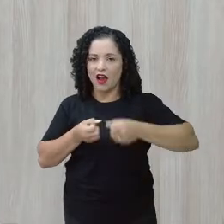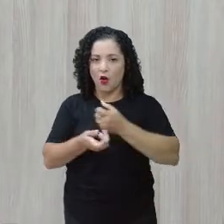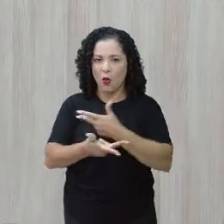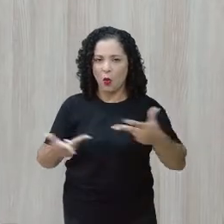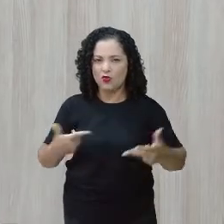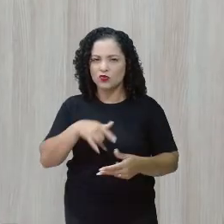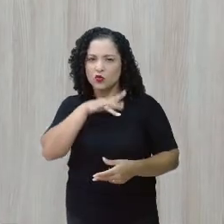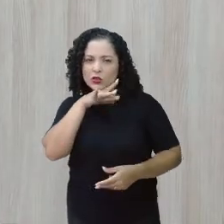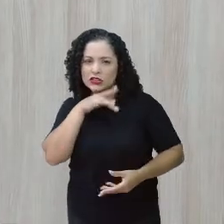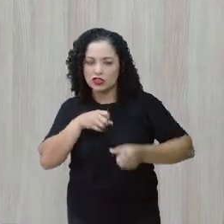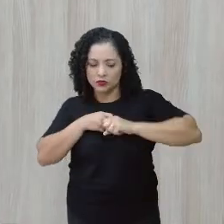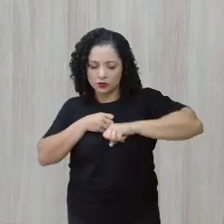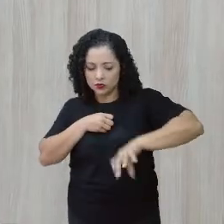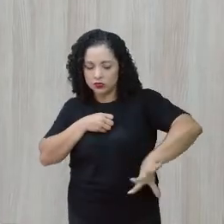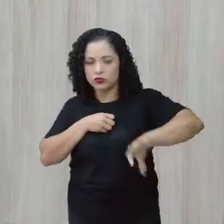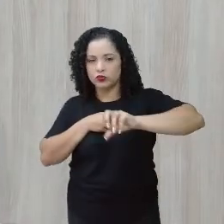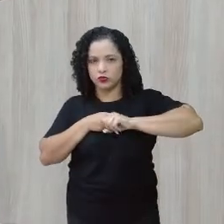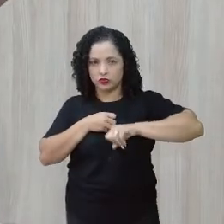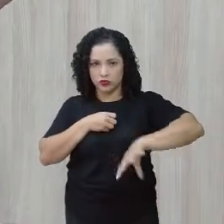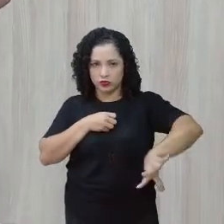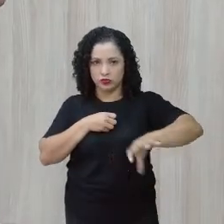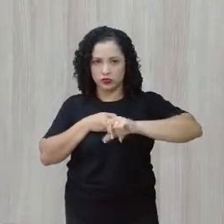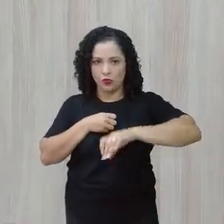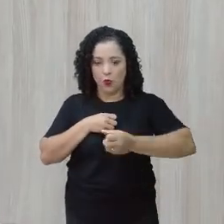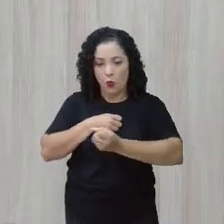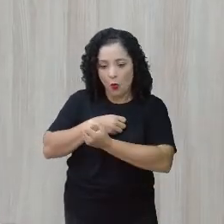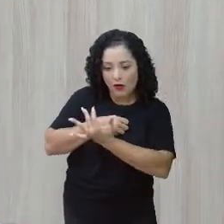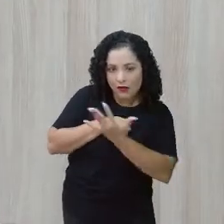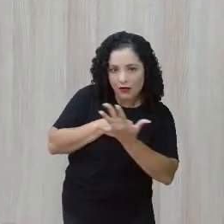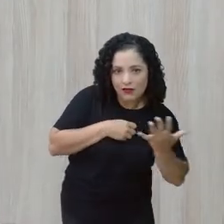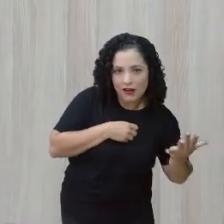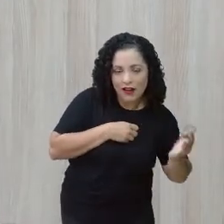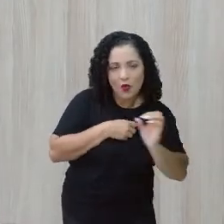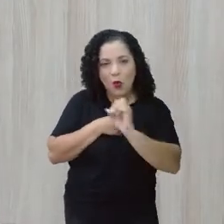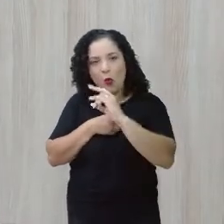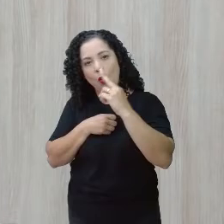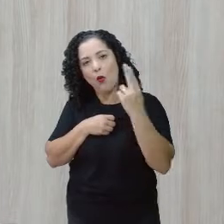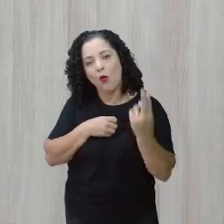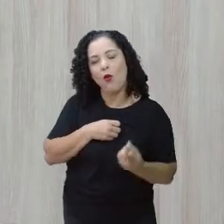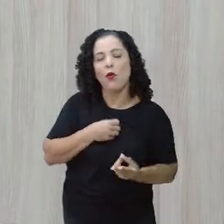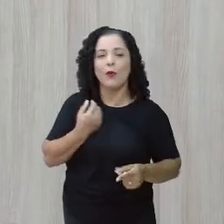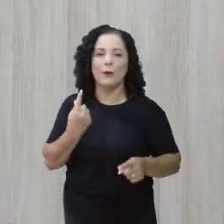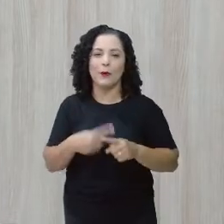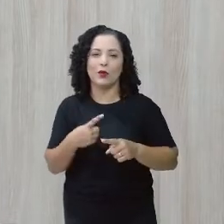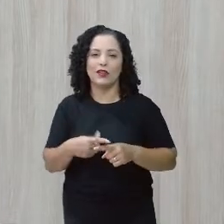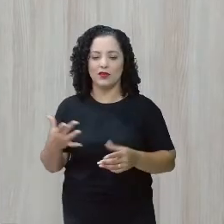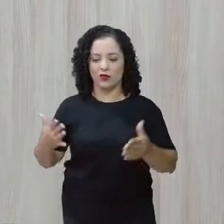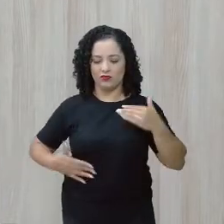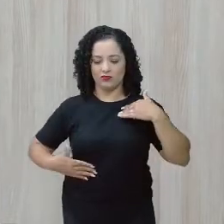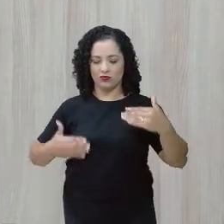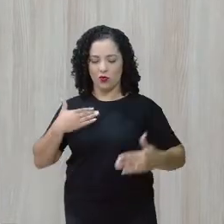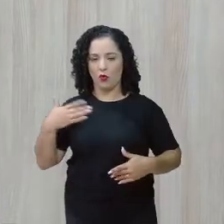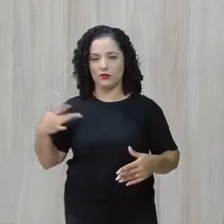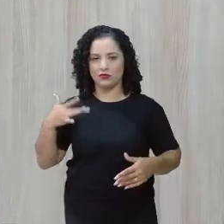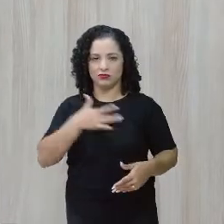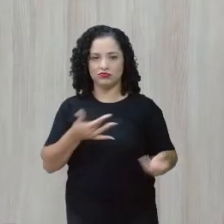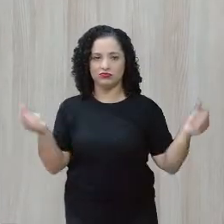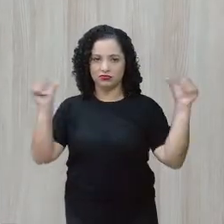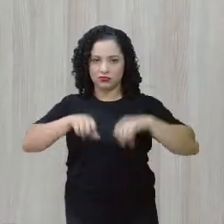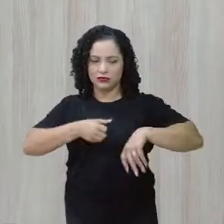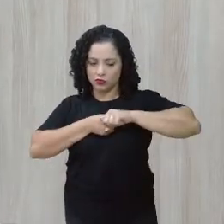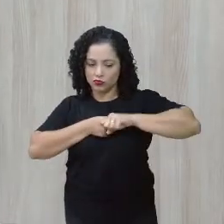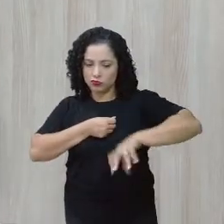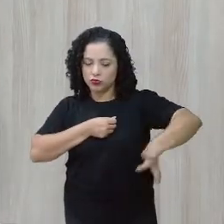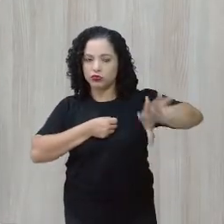ser eliminado, ou por estar em excesso, ou também por estar, né, por fazer mal ao nosso corpo. E o que é que nós